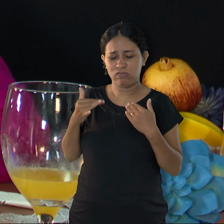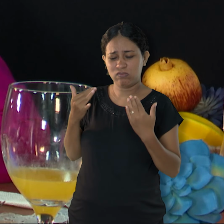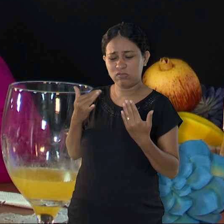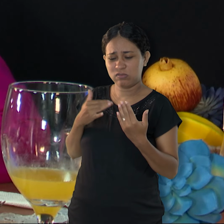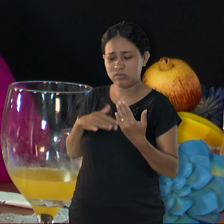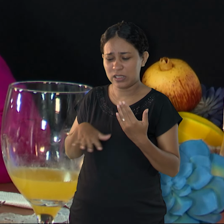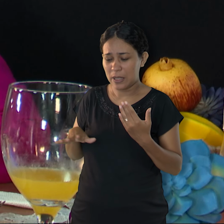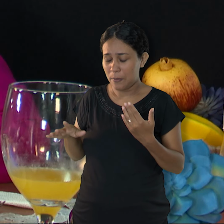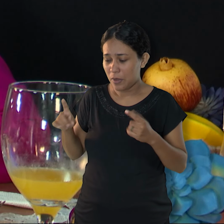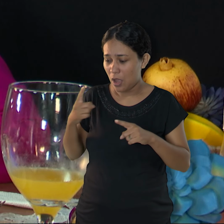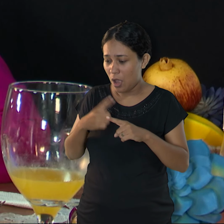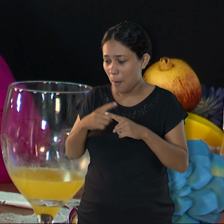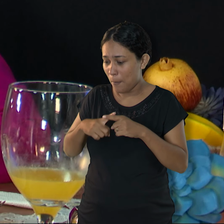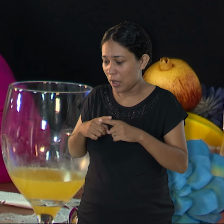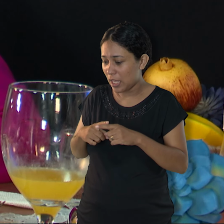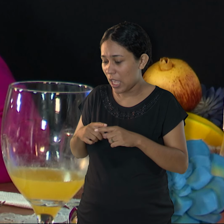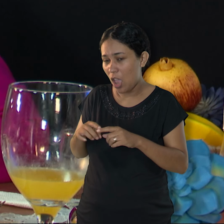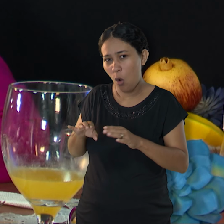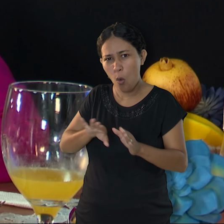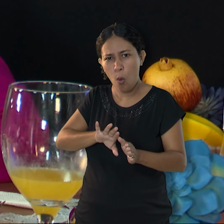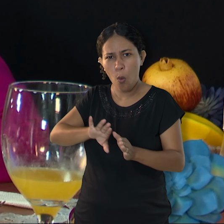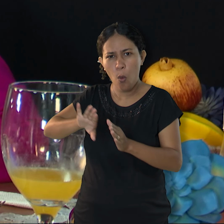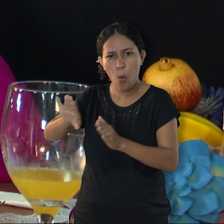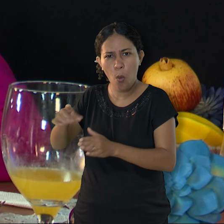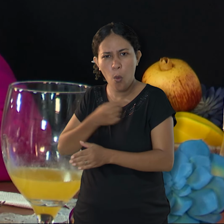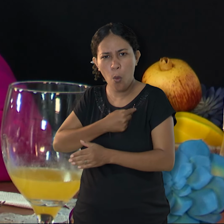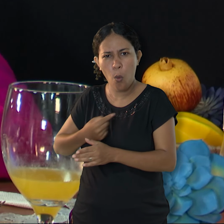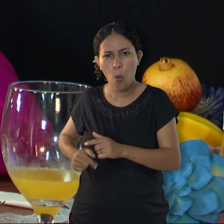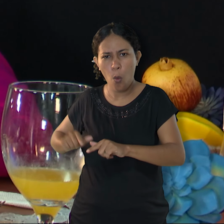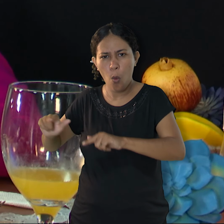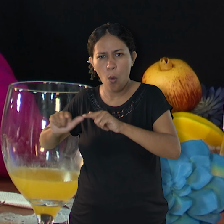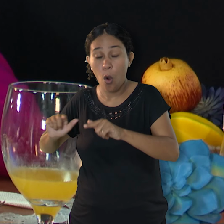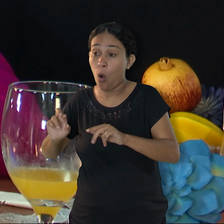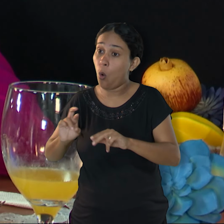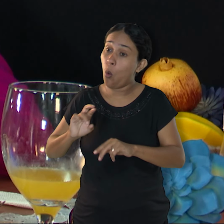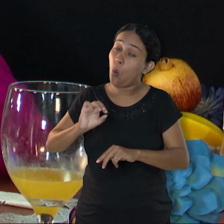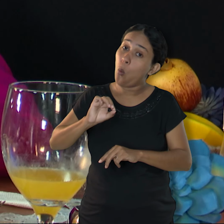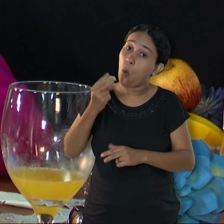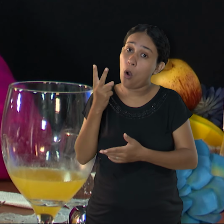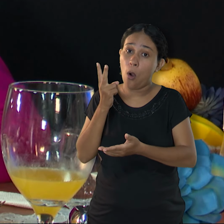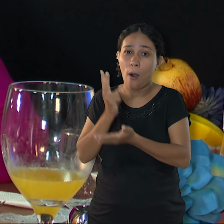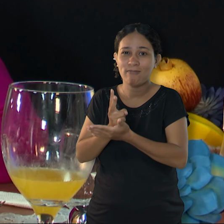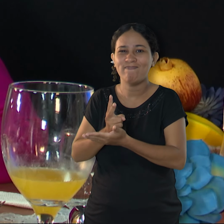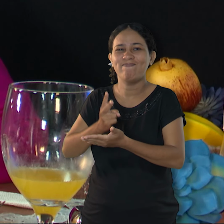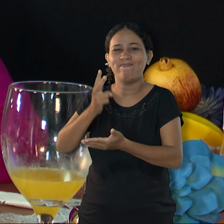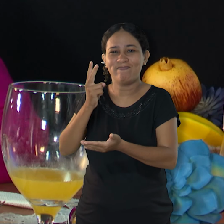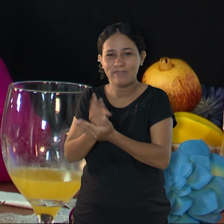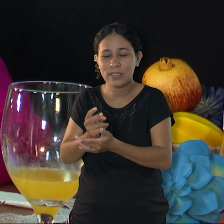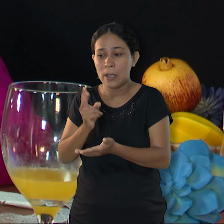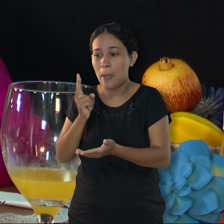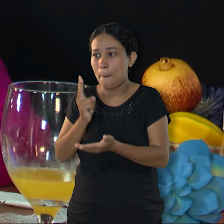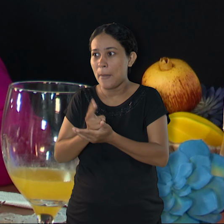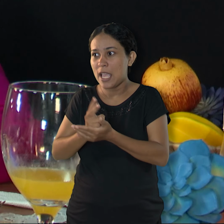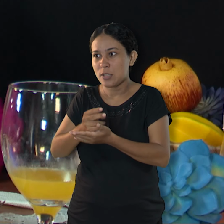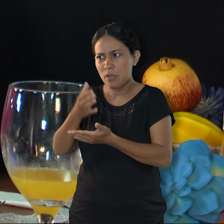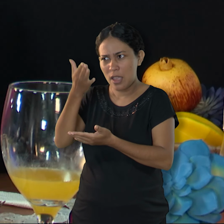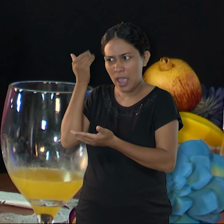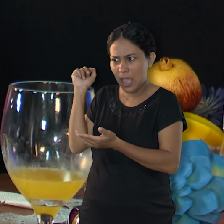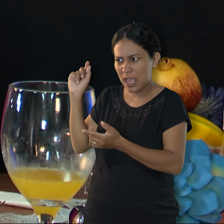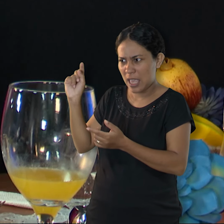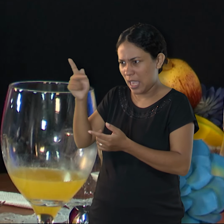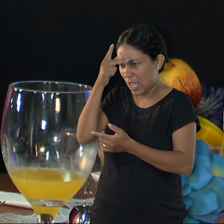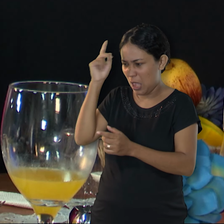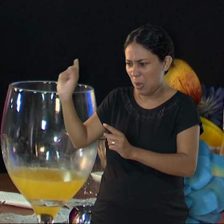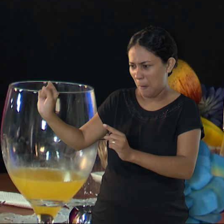cargo e ia embora, ou eu tinha que aguentar e saber que as pessoas estavam me odiando, me xingando. Mas eu falei, eu tenho uma missão